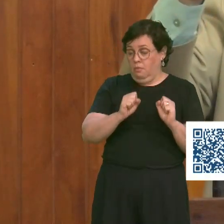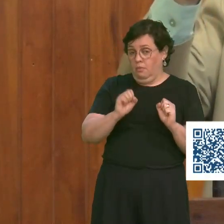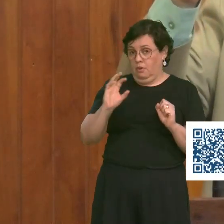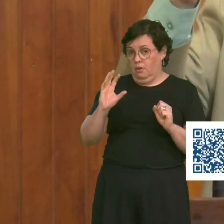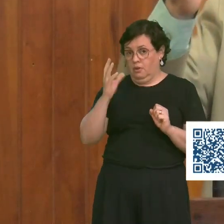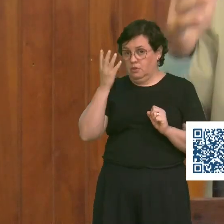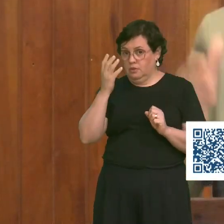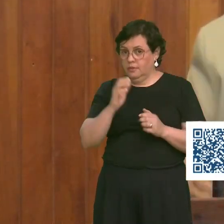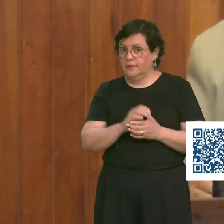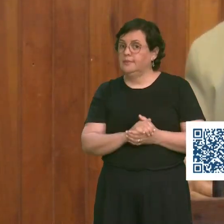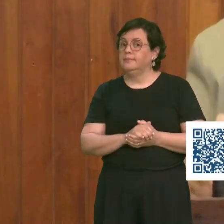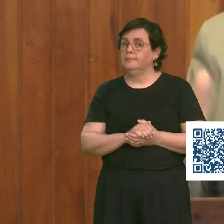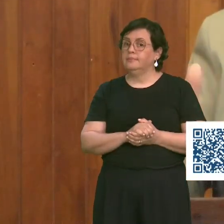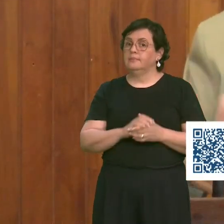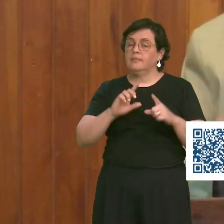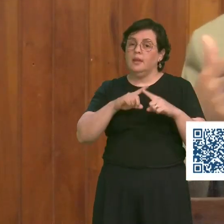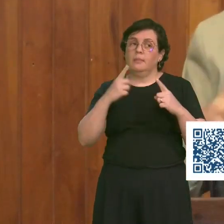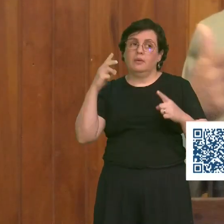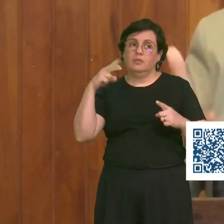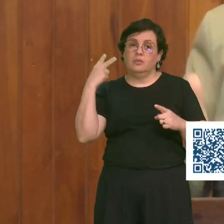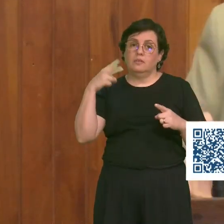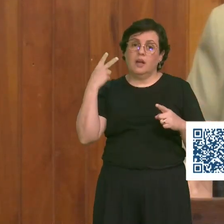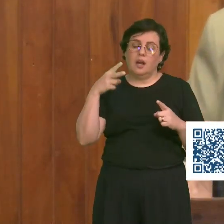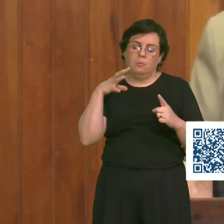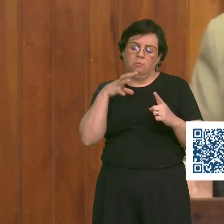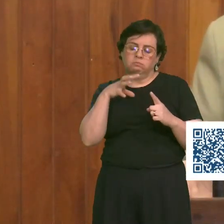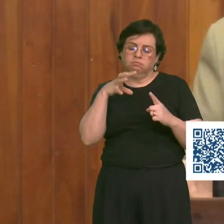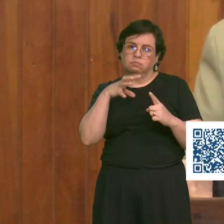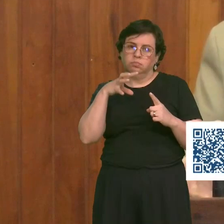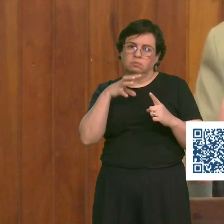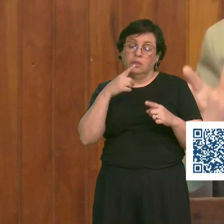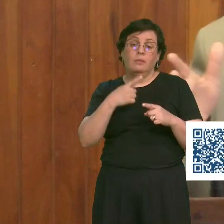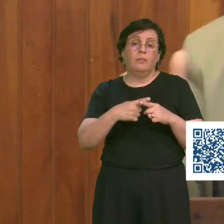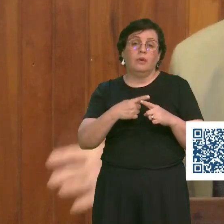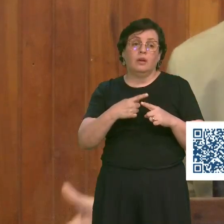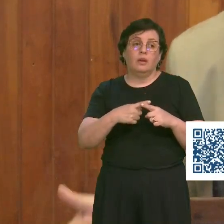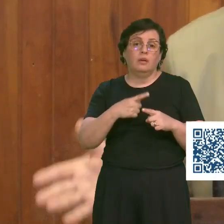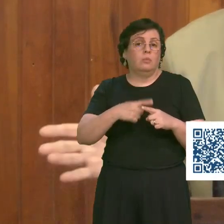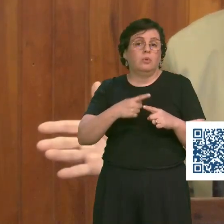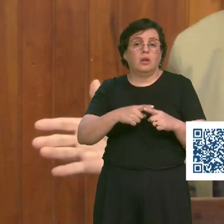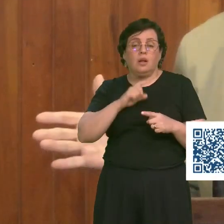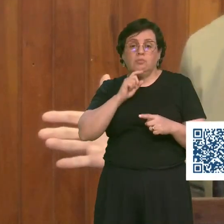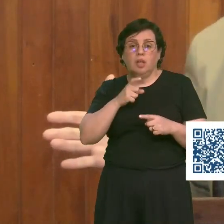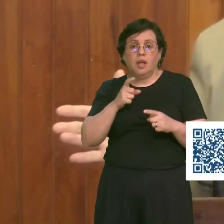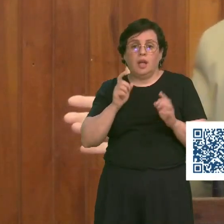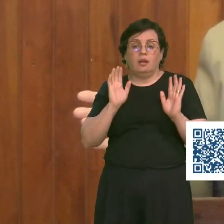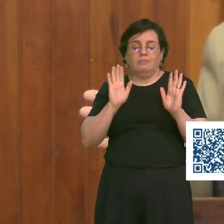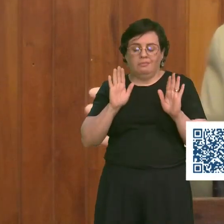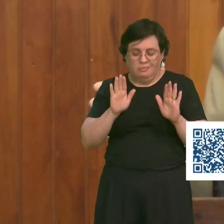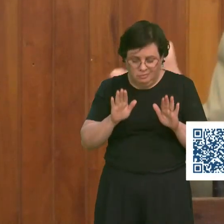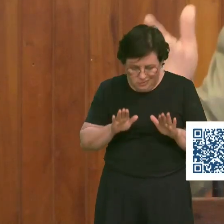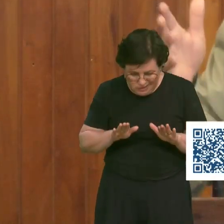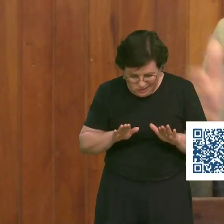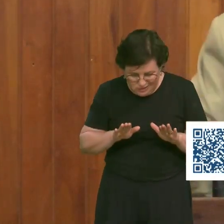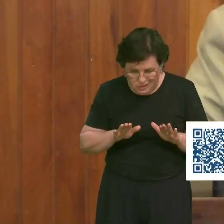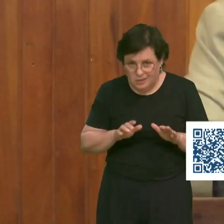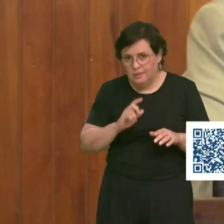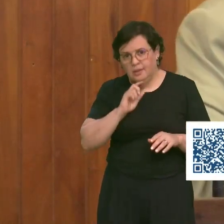né e os vereadores que sofreram pressão porque porque ninguém quer se curvar